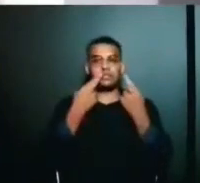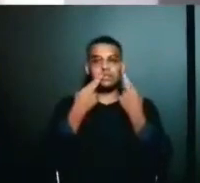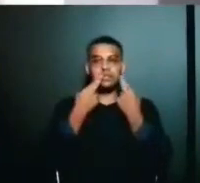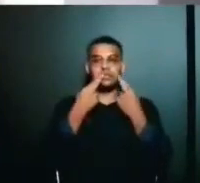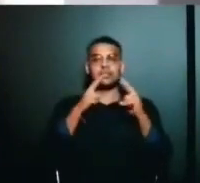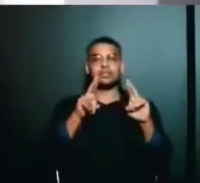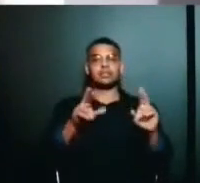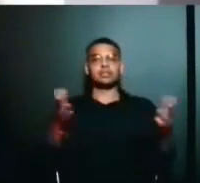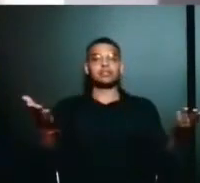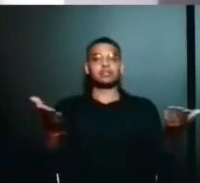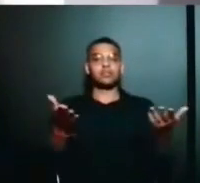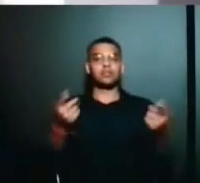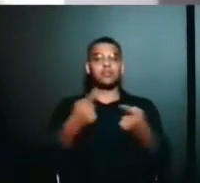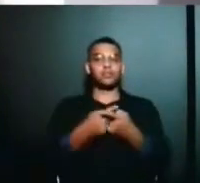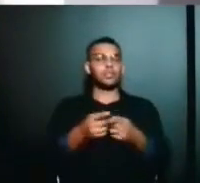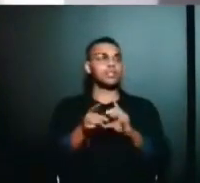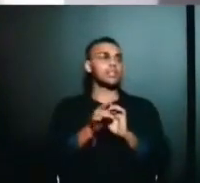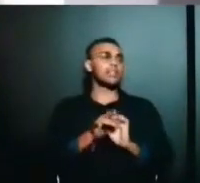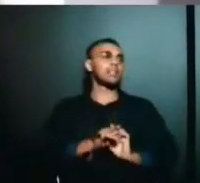por excesso de liberdade.